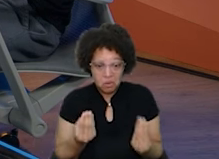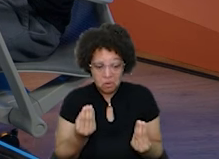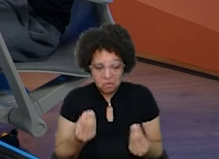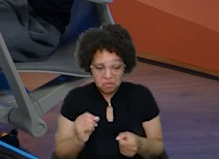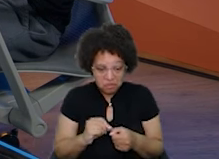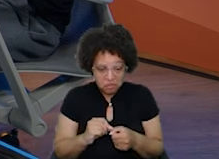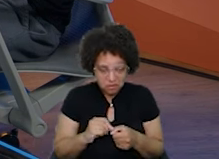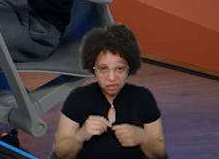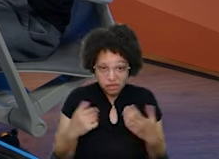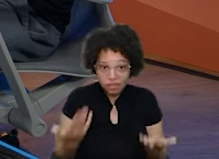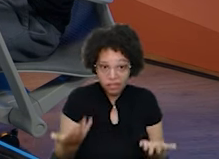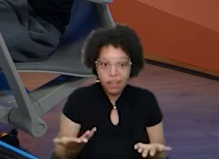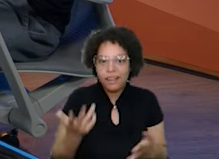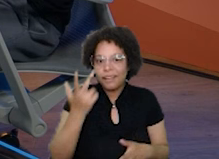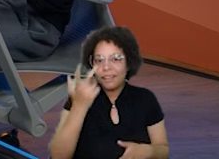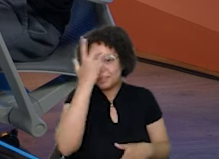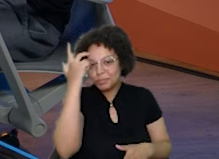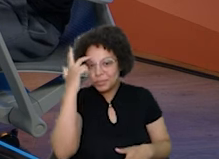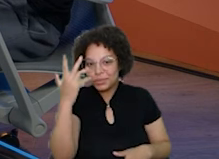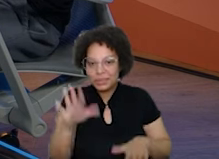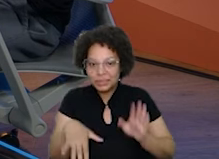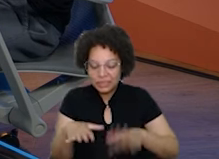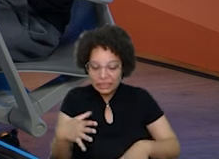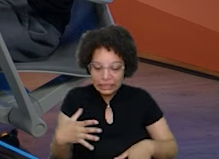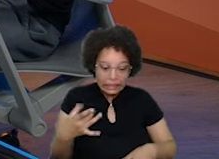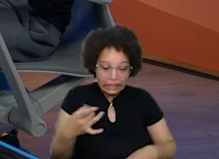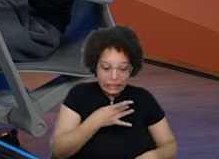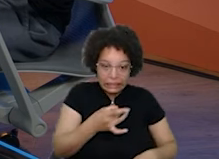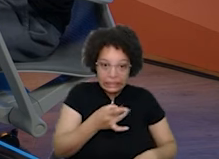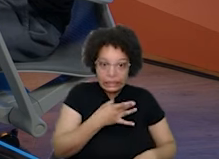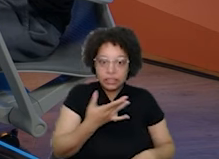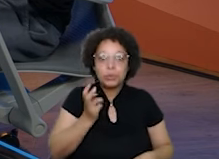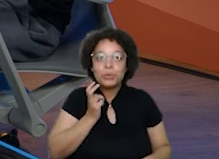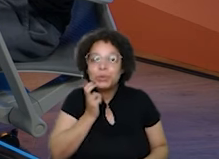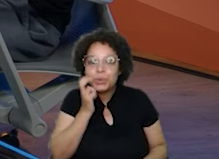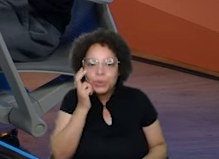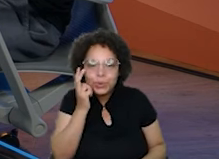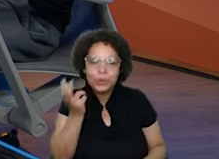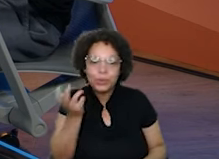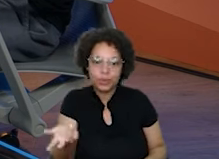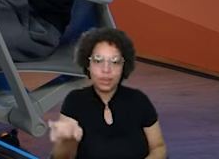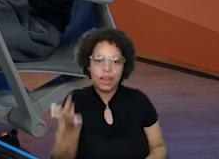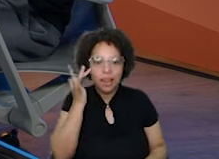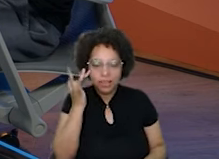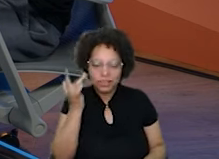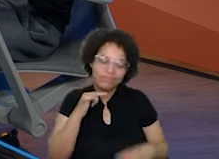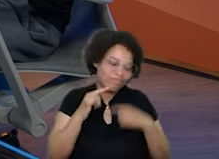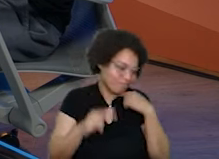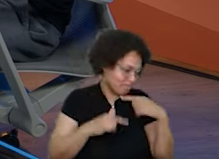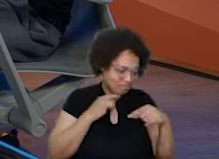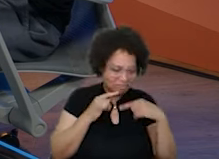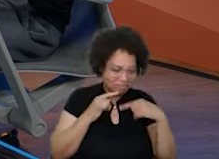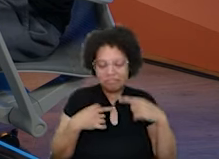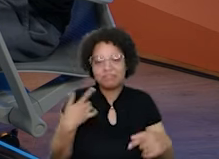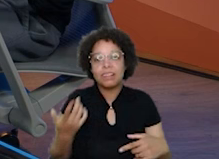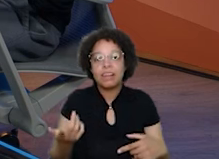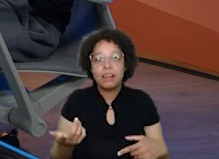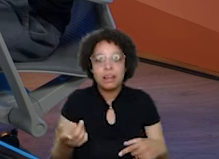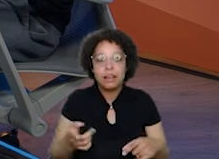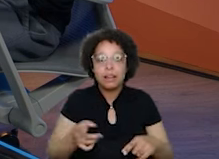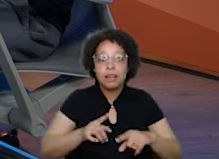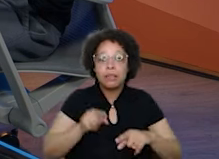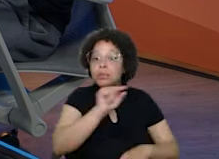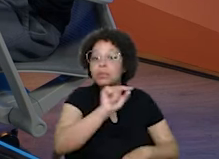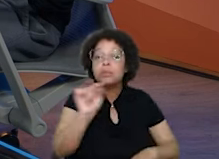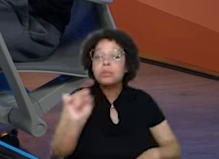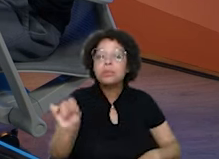então as pessoas acabam tendo receio né se sentem envergonhadas acham que né não não conseguem que que vocês